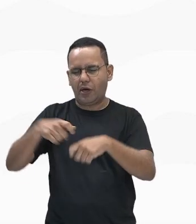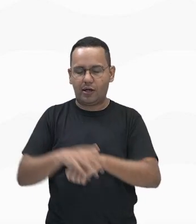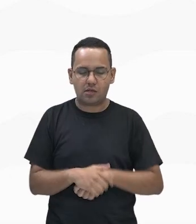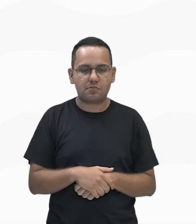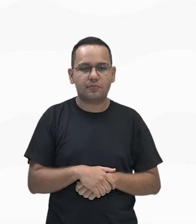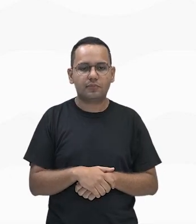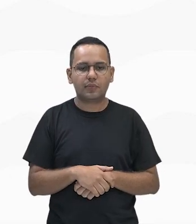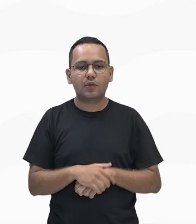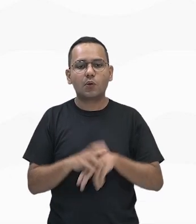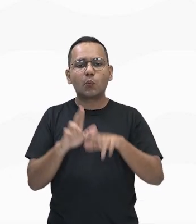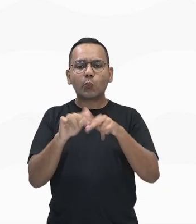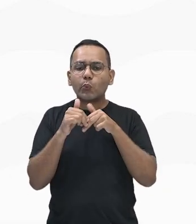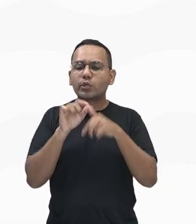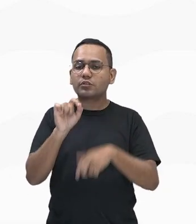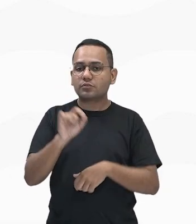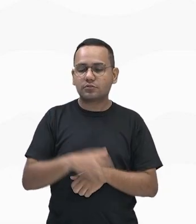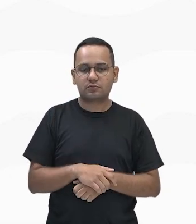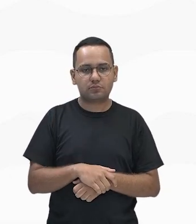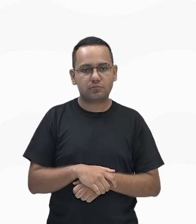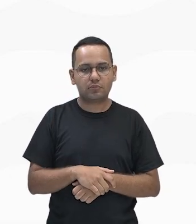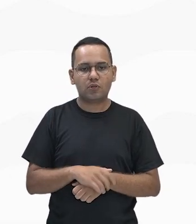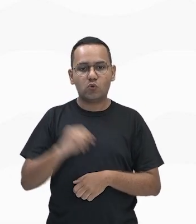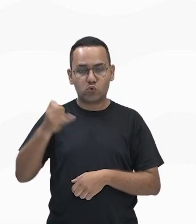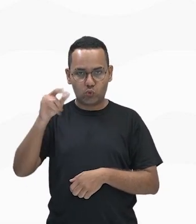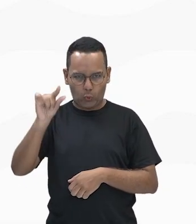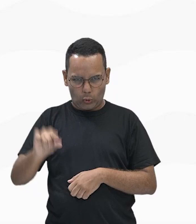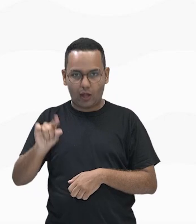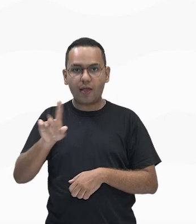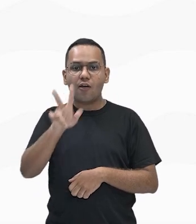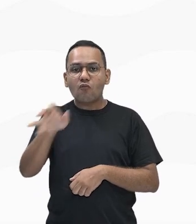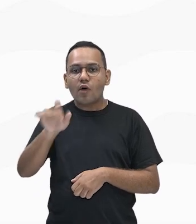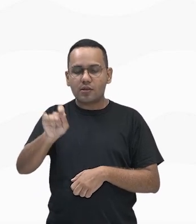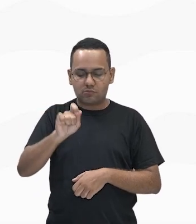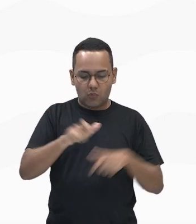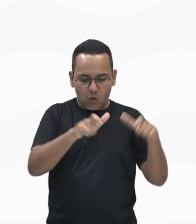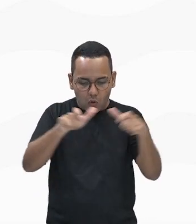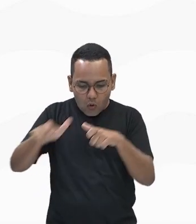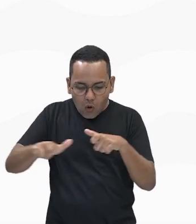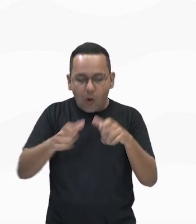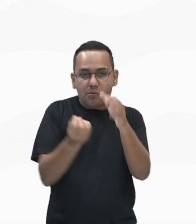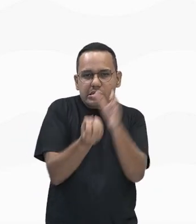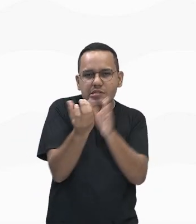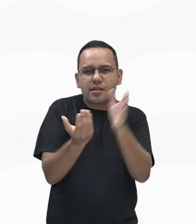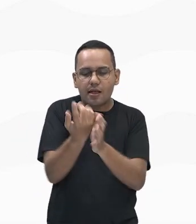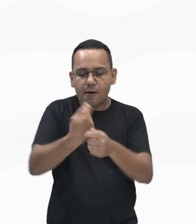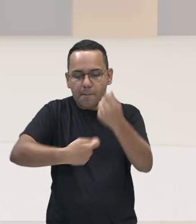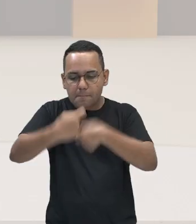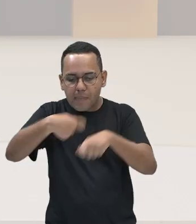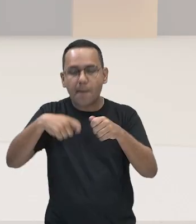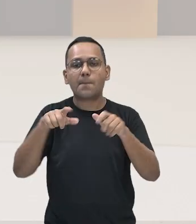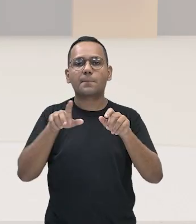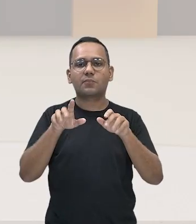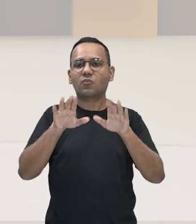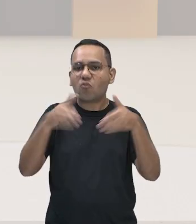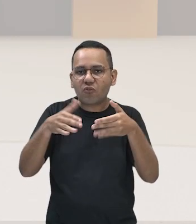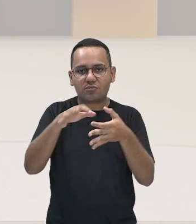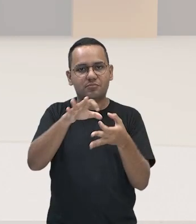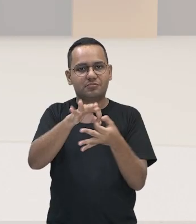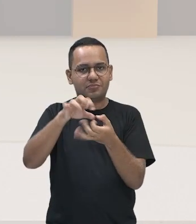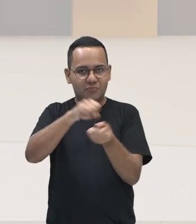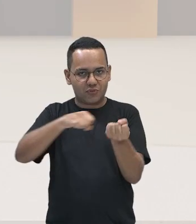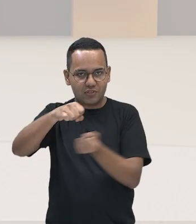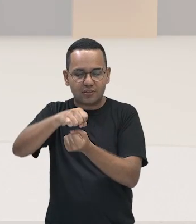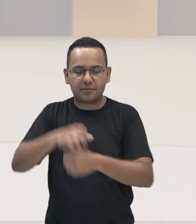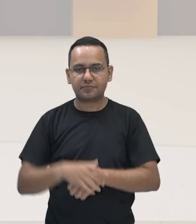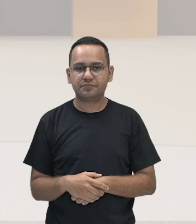visando estimular o desenvolvimento econômico local de forma sustentável. Então aí já é o primeiro